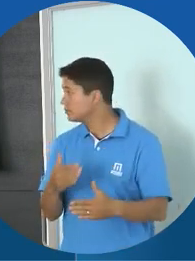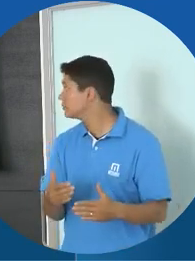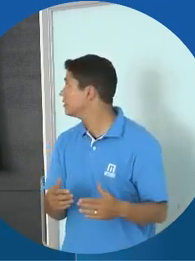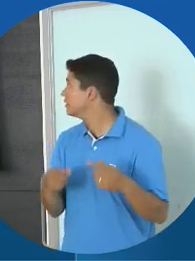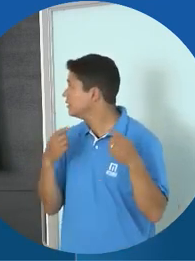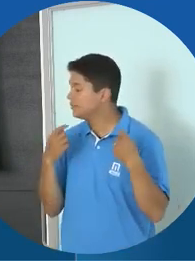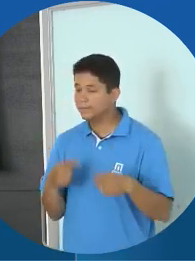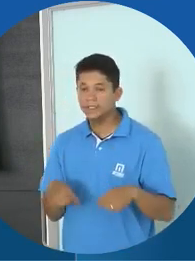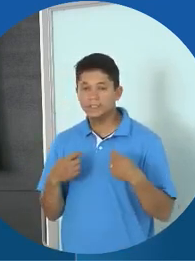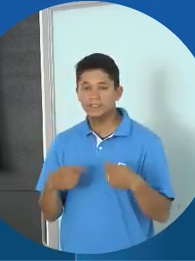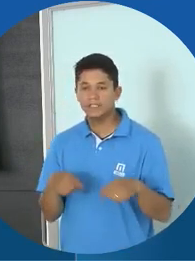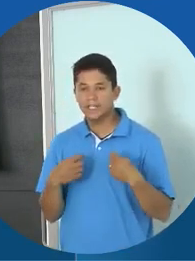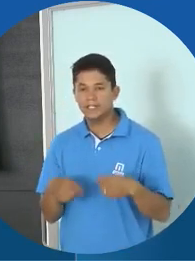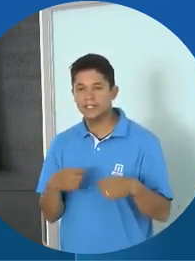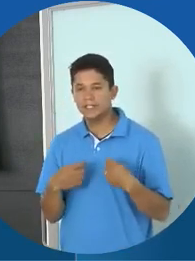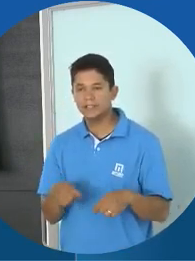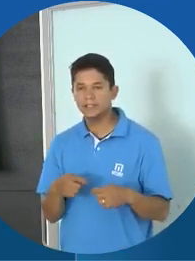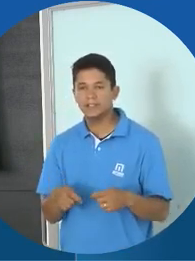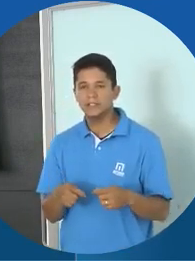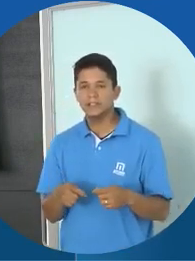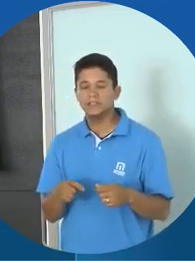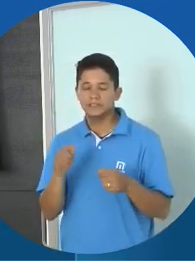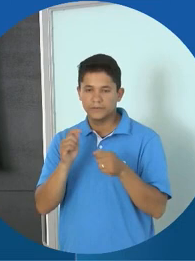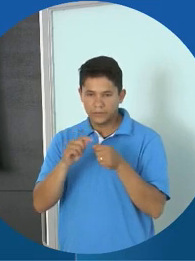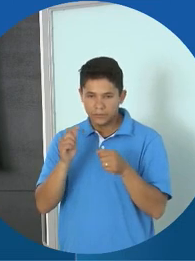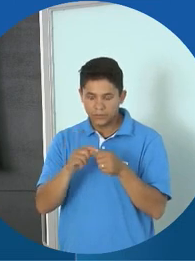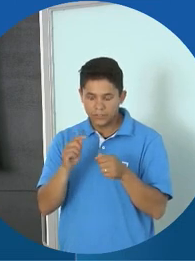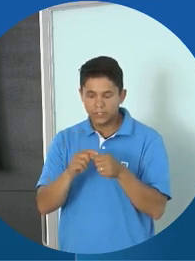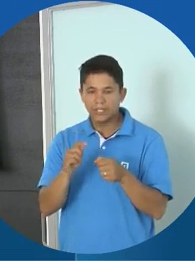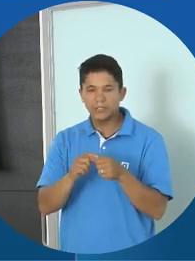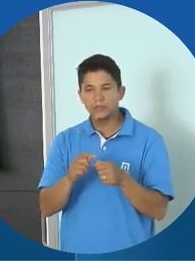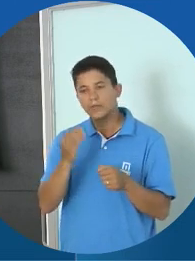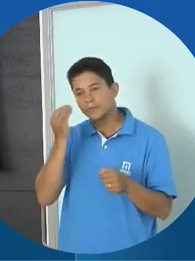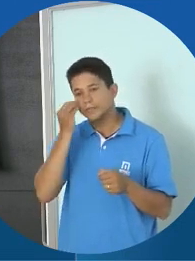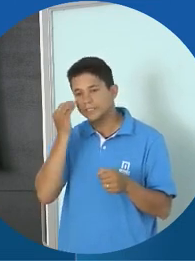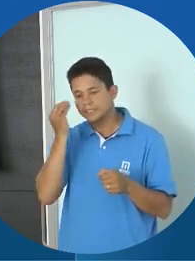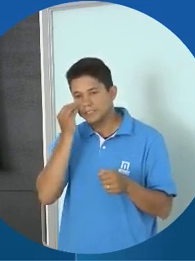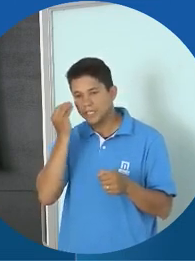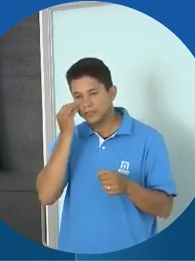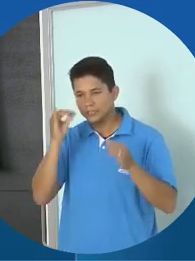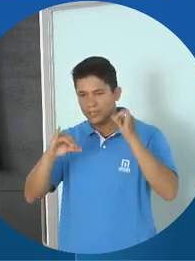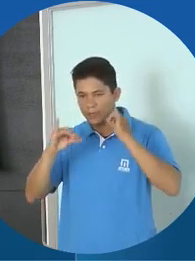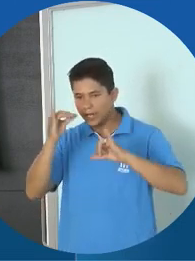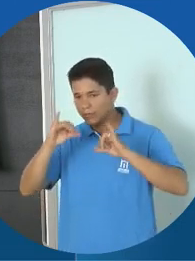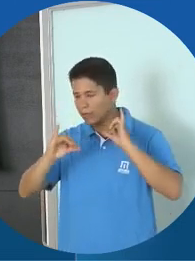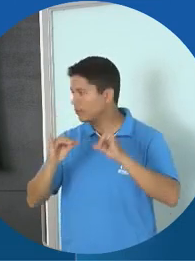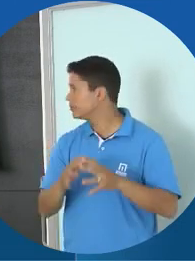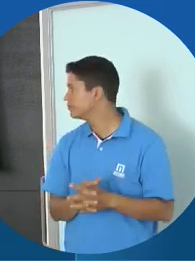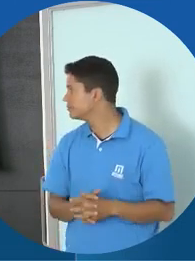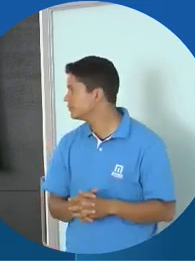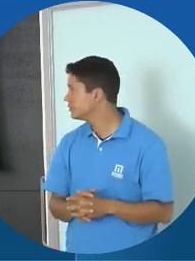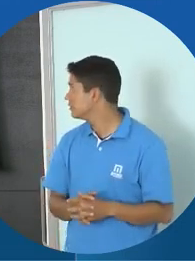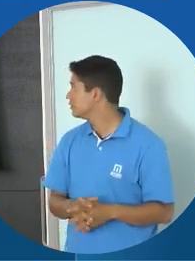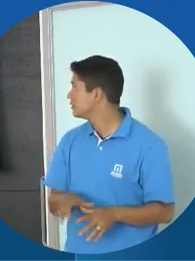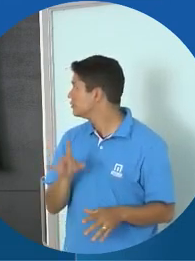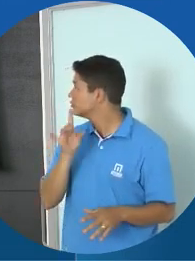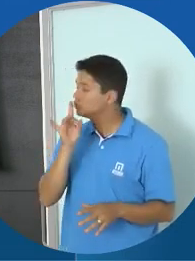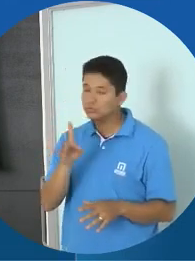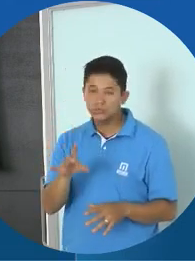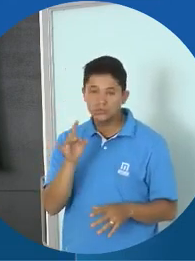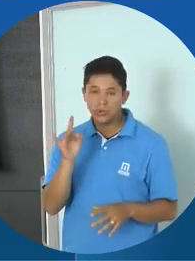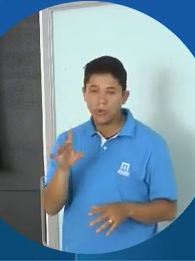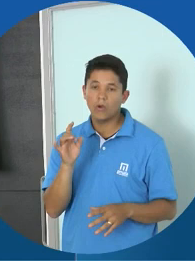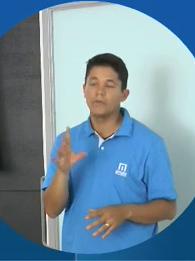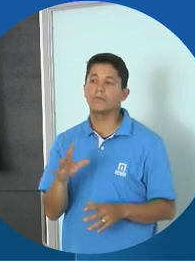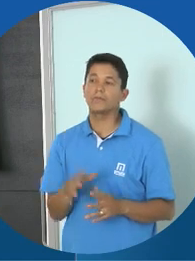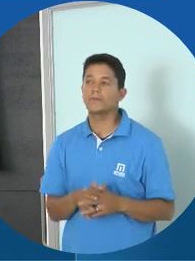precisaria ser consolidado por meio de ensaios de laboratório. Então, não bastando só